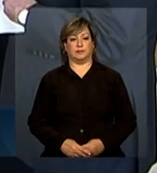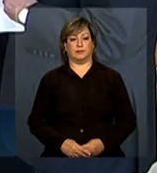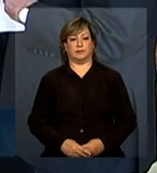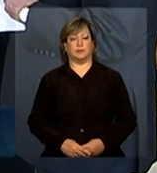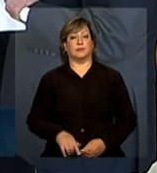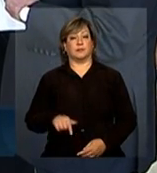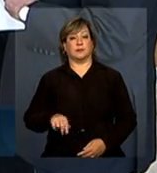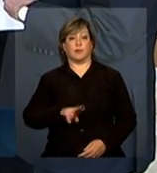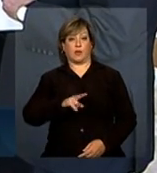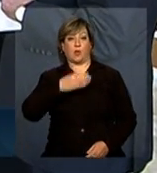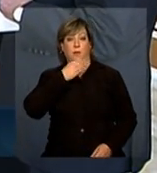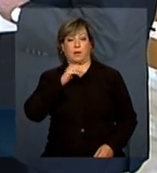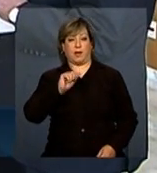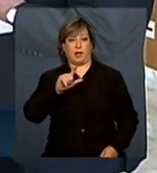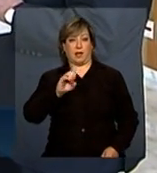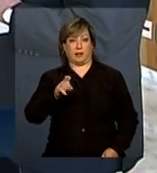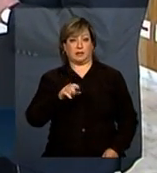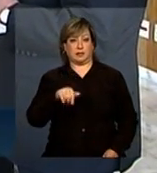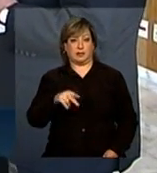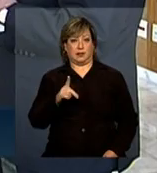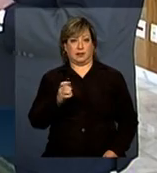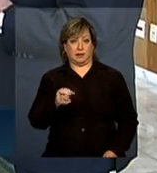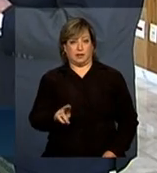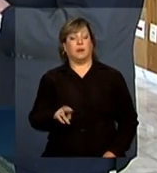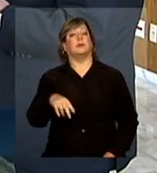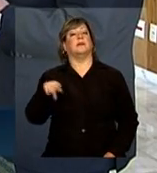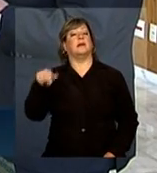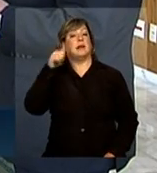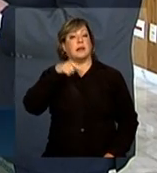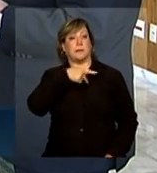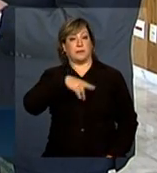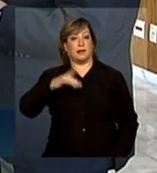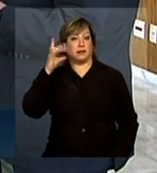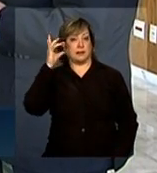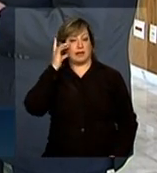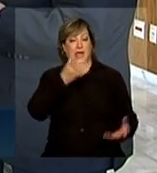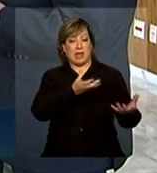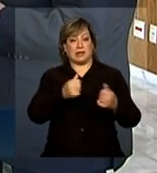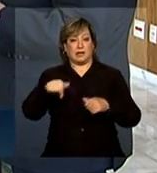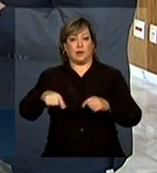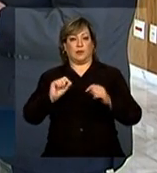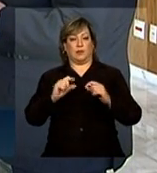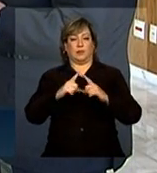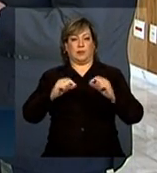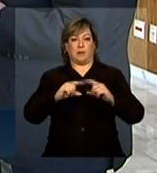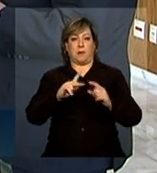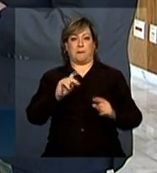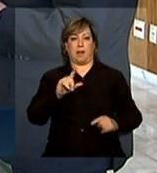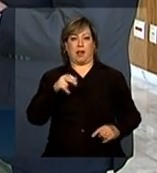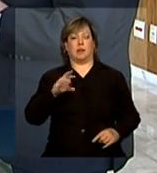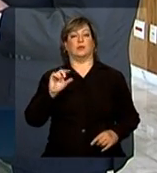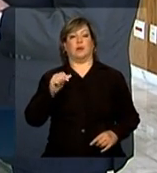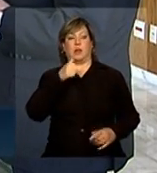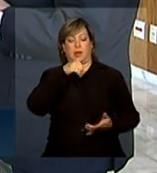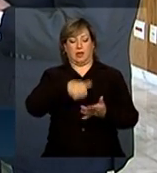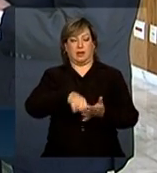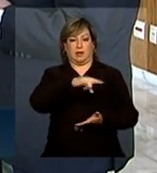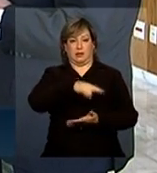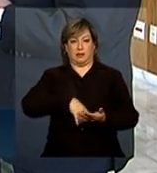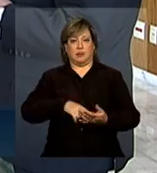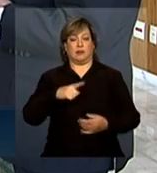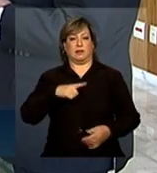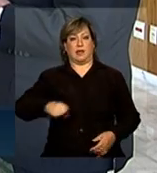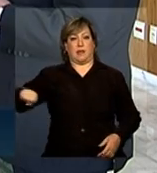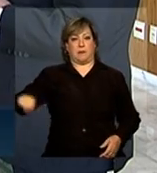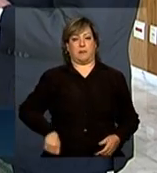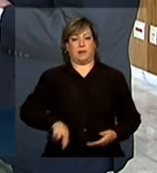A presidenta Dilma Rousseff recebe no Palácio do Planalto as cartas credenciais de embaixadores